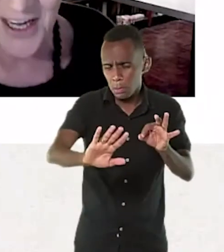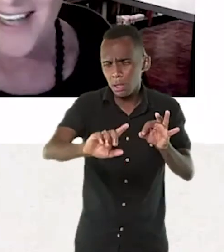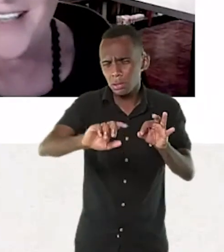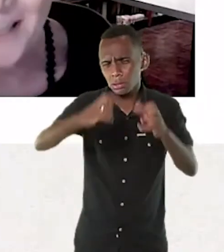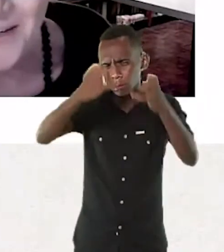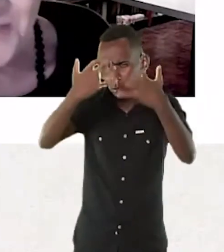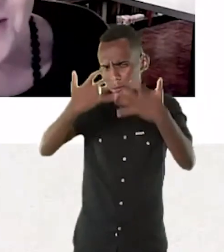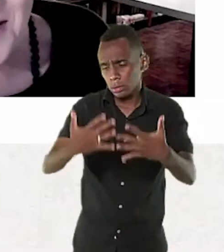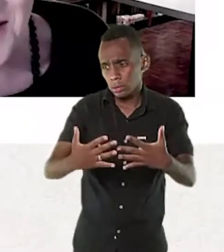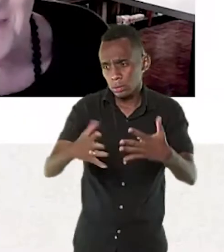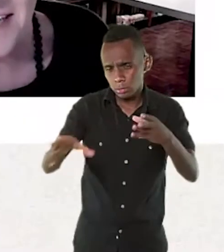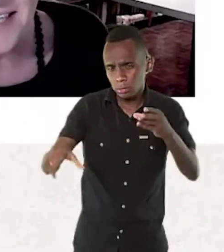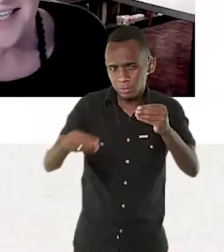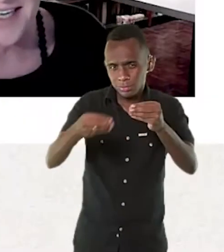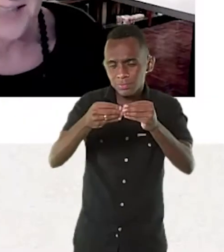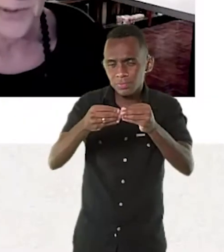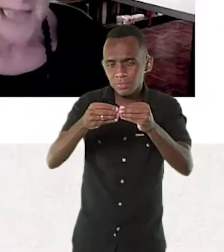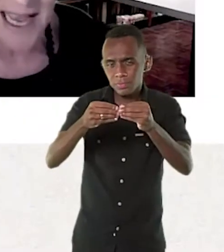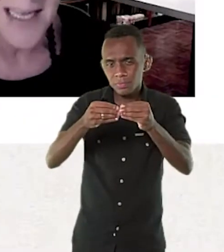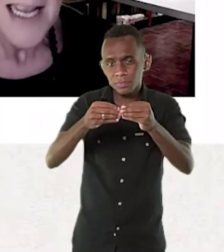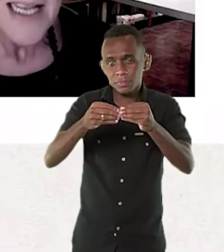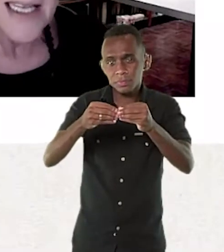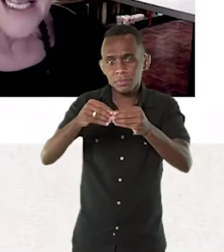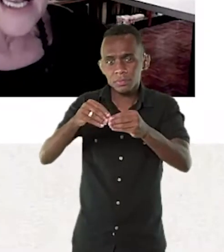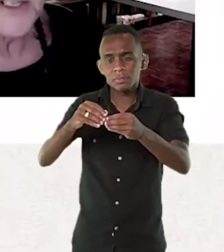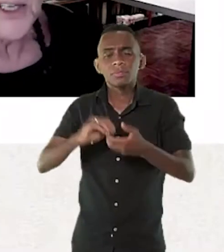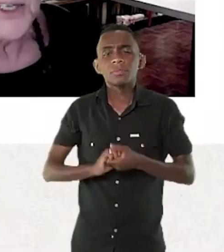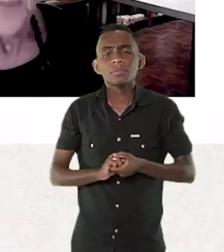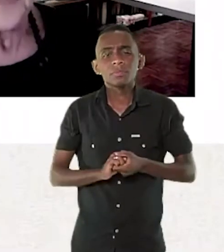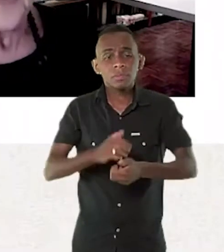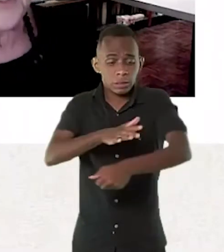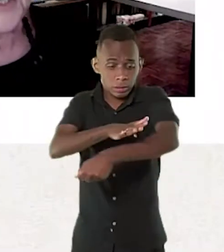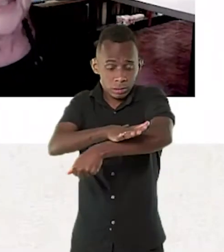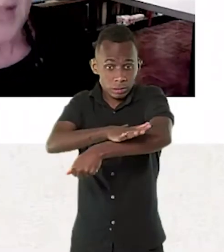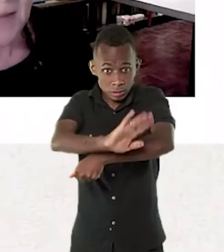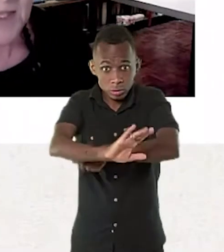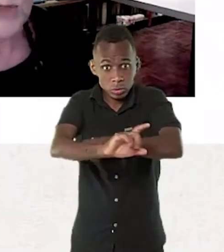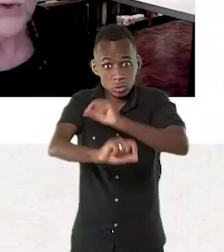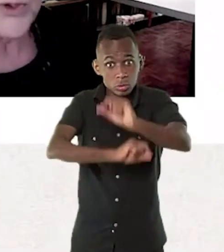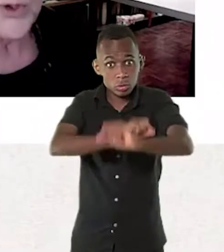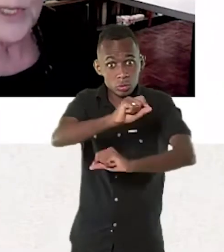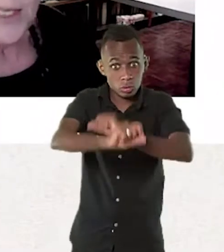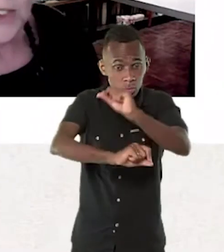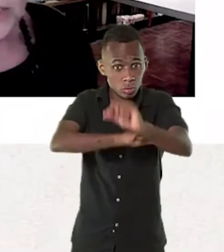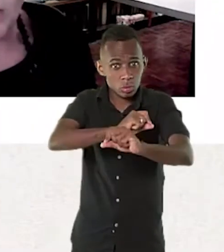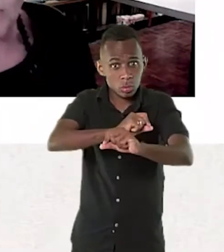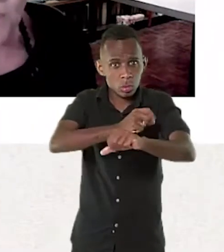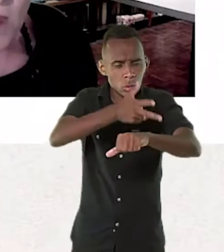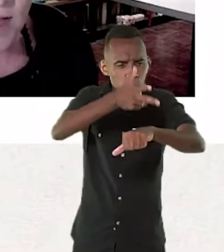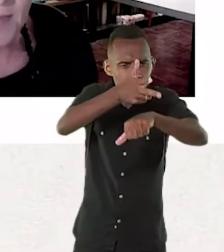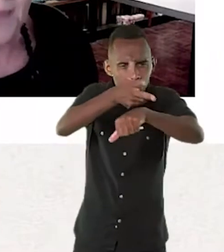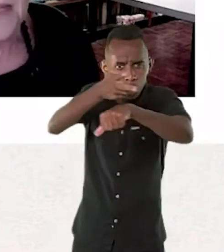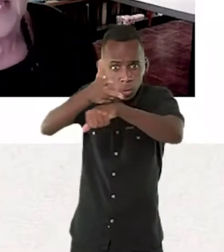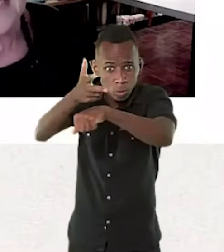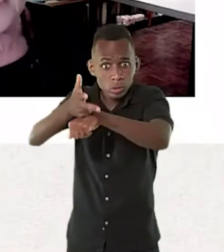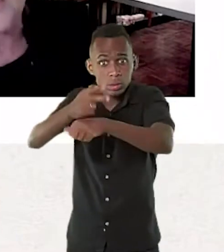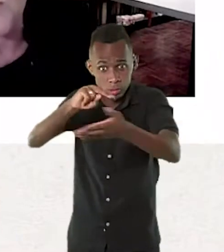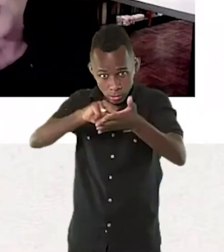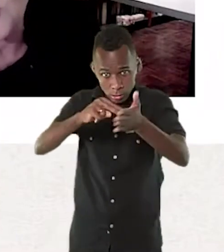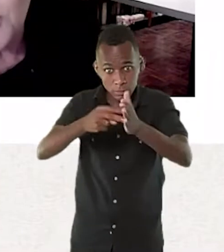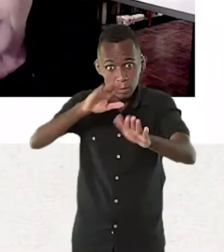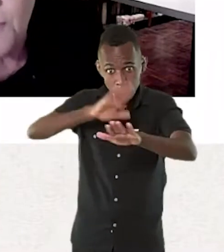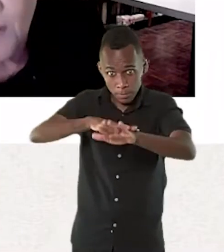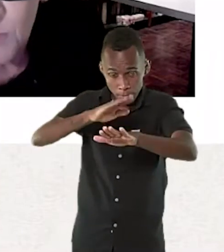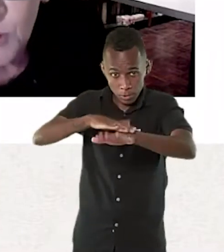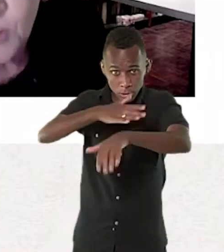abreviando a história da eugenia maquínica do olhar, que esses sistemas se consolidem de tal forma